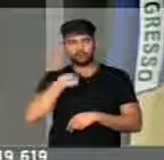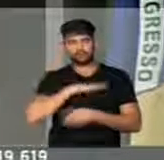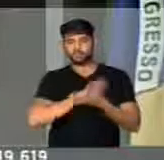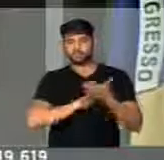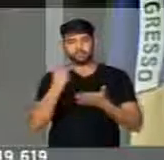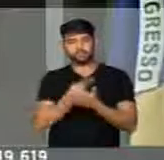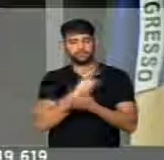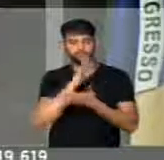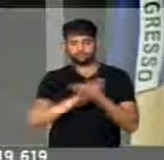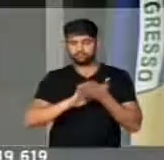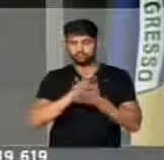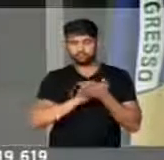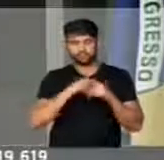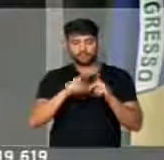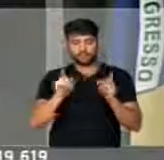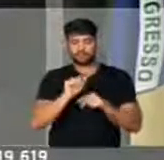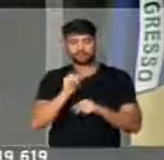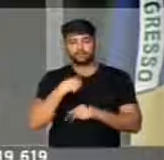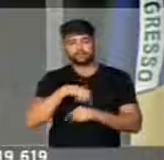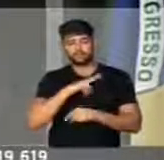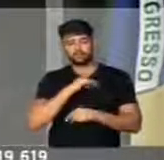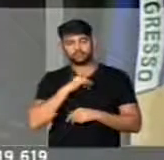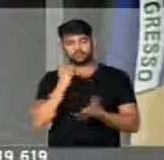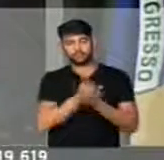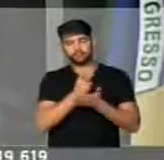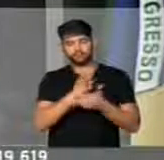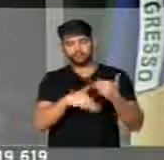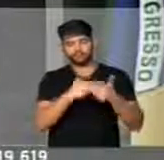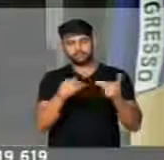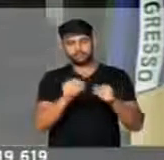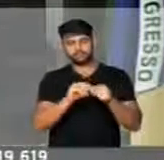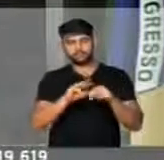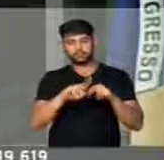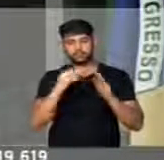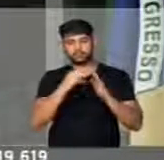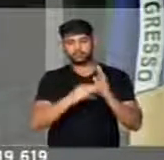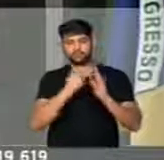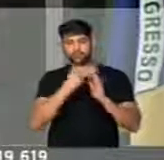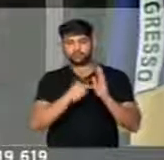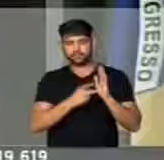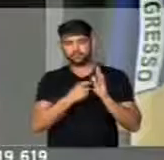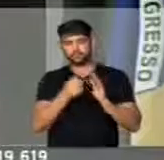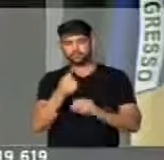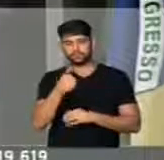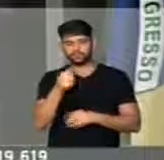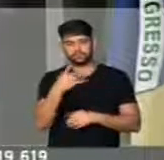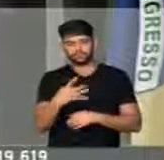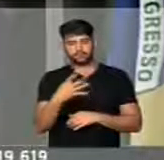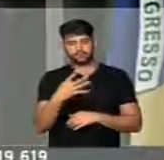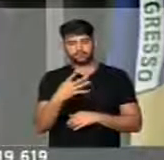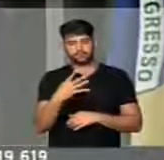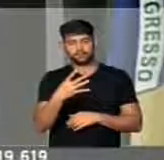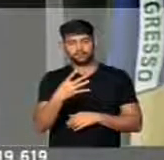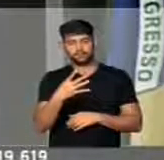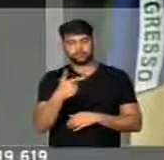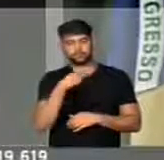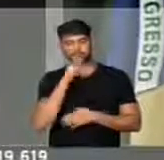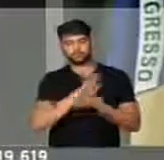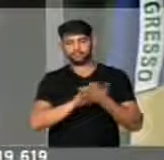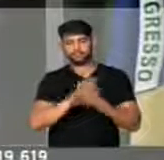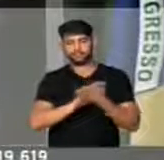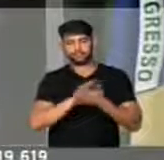não aconteceu, mas que nós vamos continuar avançando. Quanto à medida provisória 714, não tenha